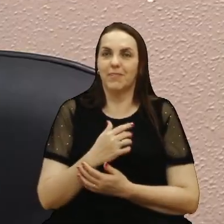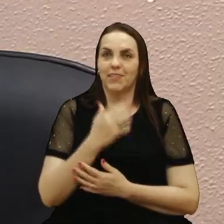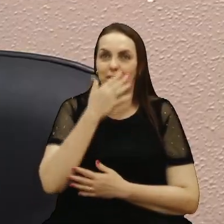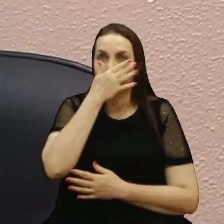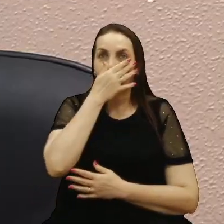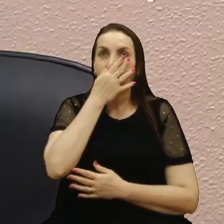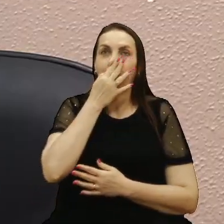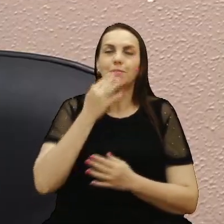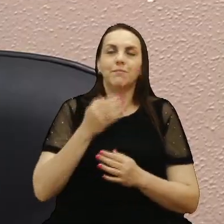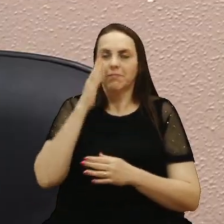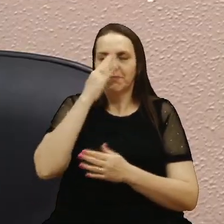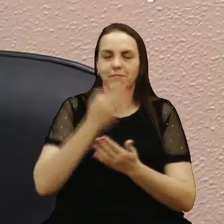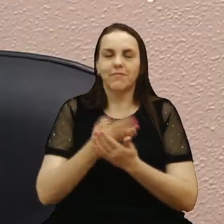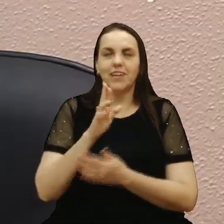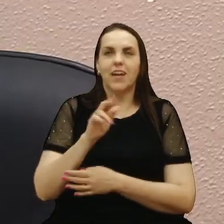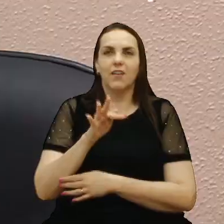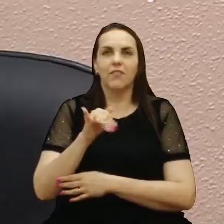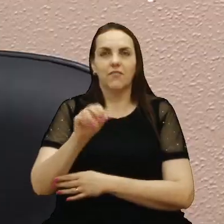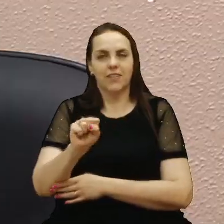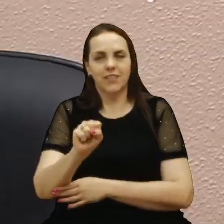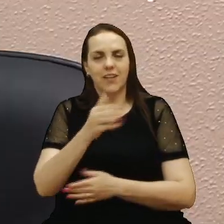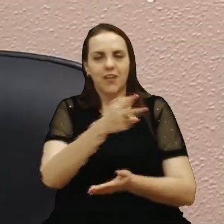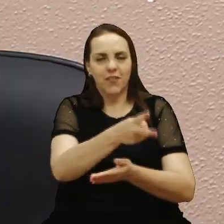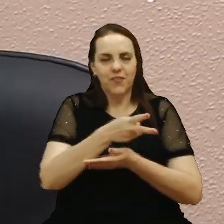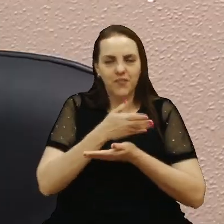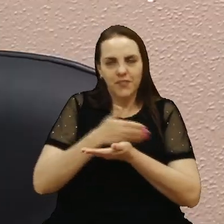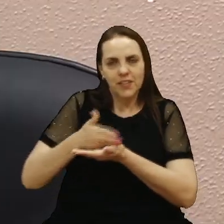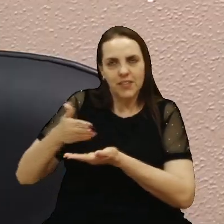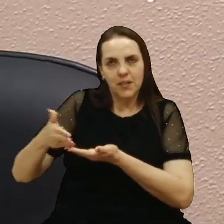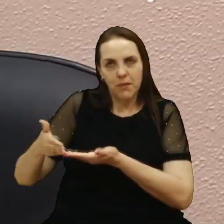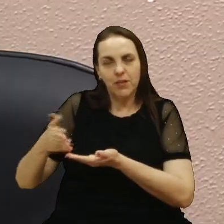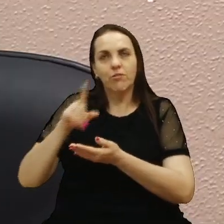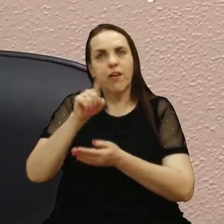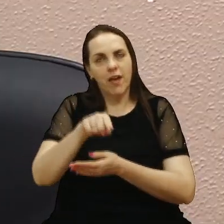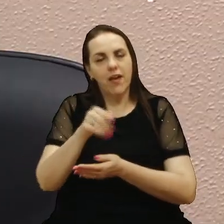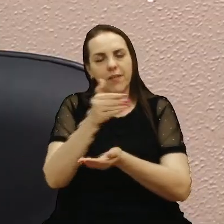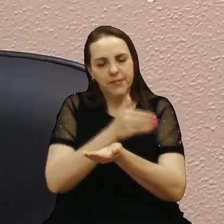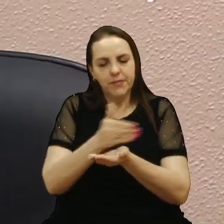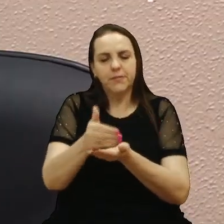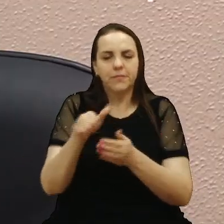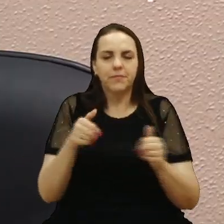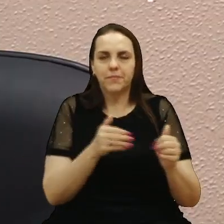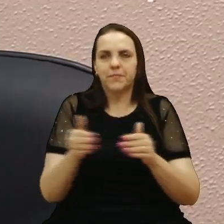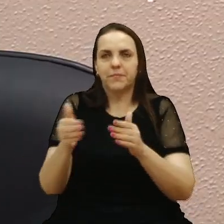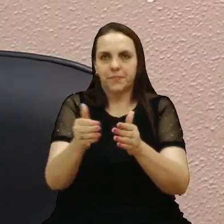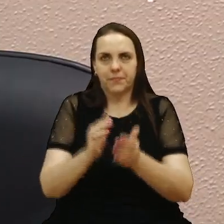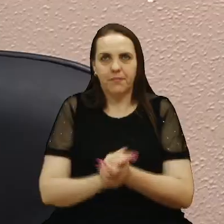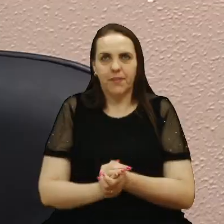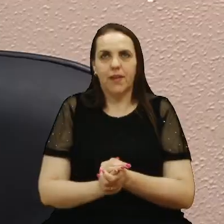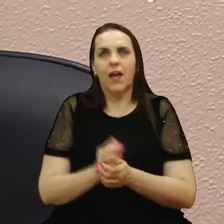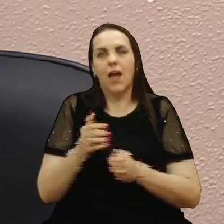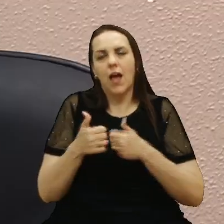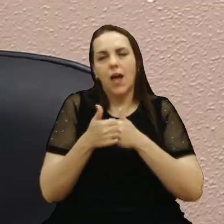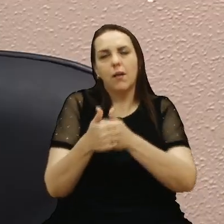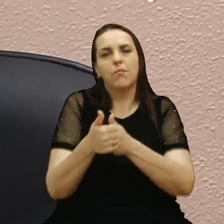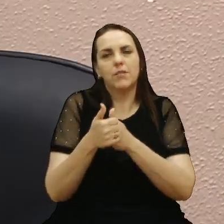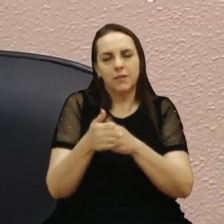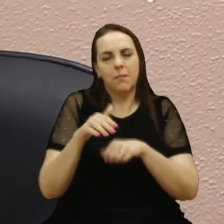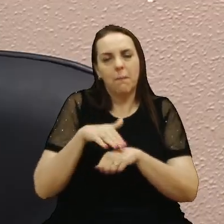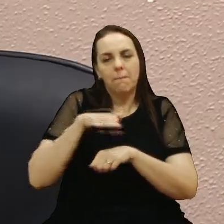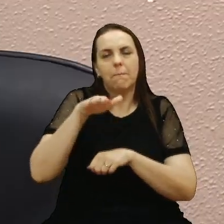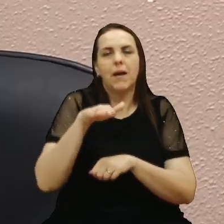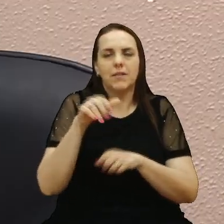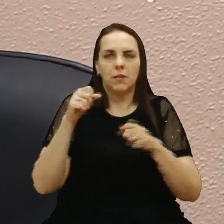que o refis, né, que o financiamento é um início desse caminho. É fundamental que o poder público se aproxime, sim, mais da população, dialogue, para